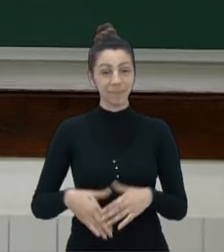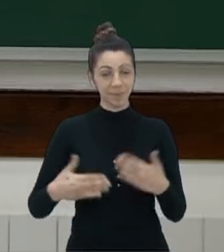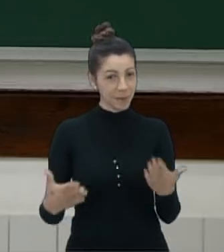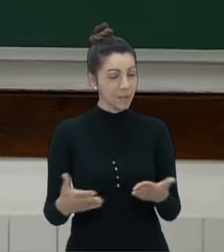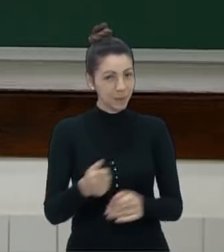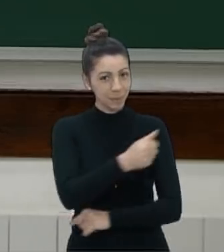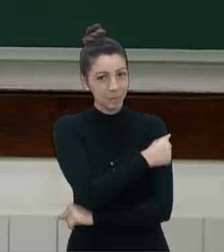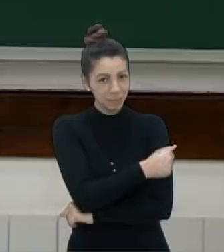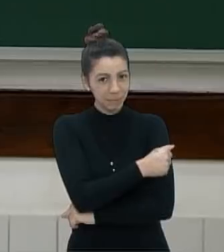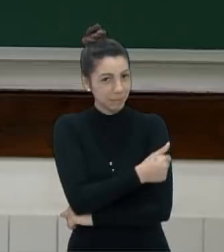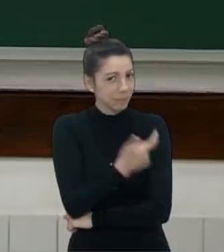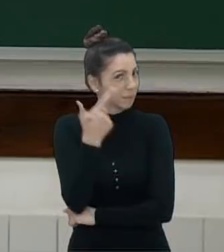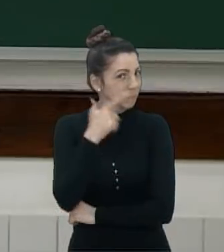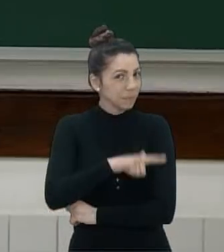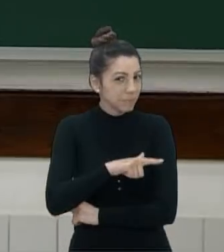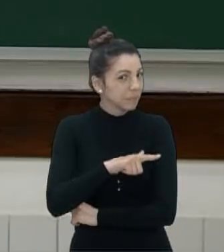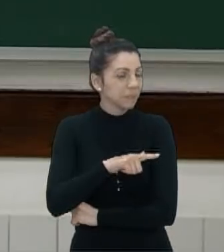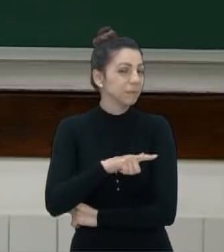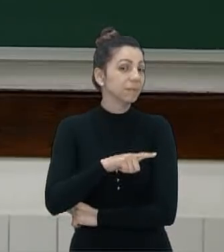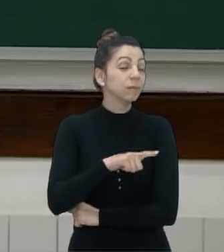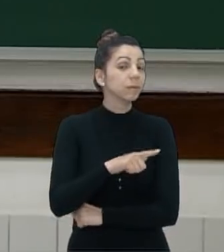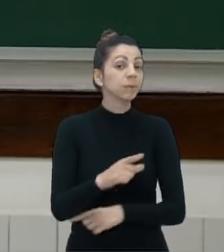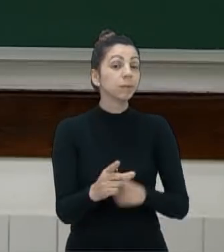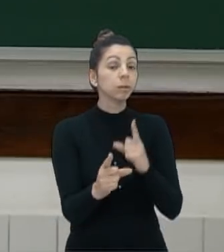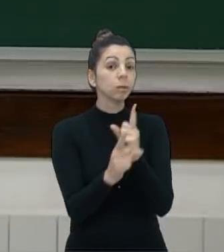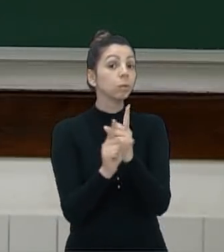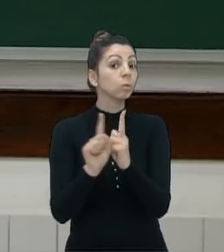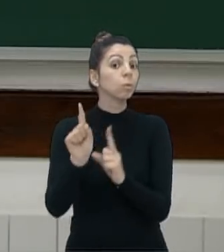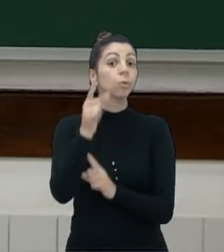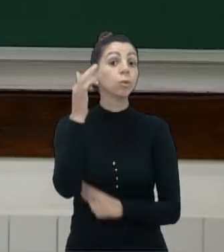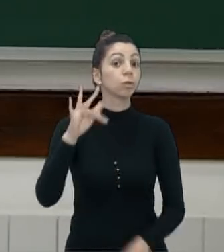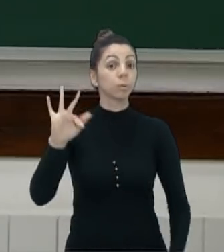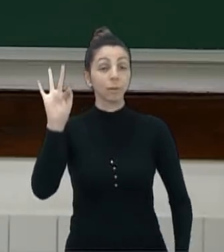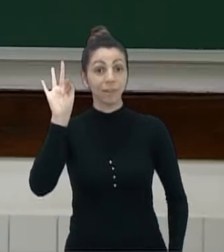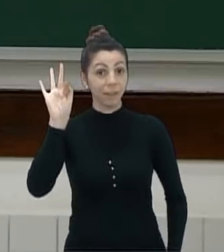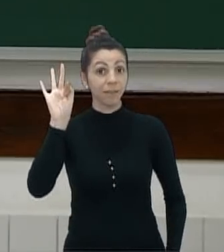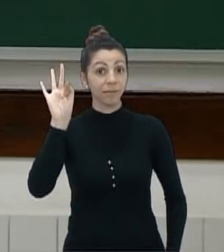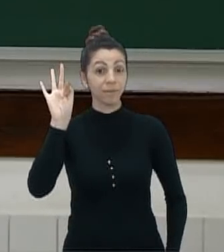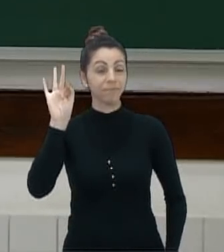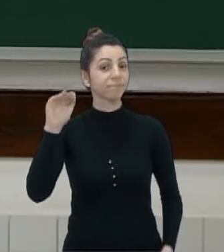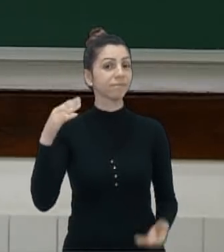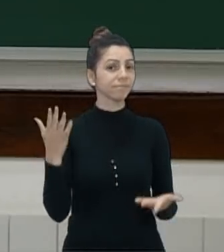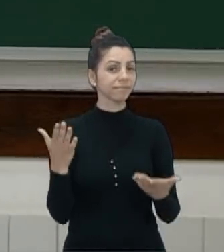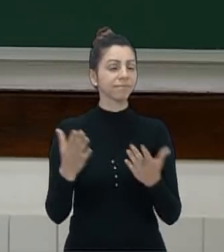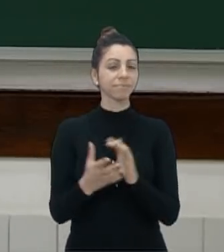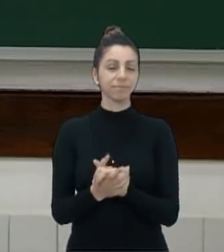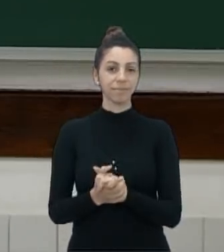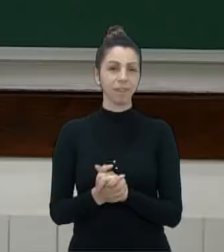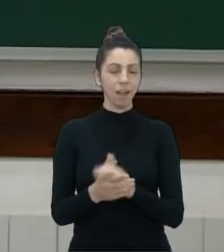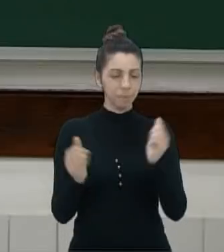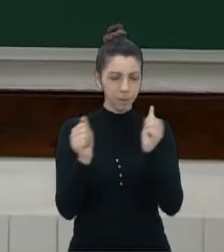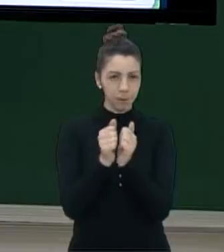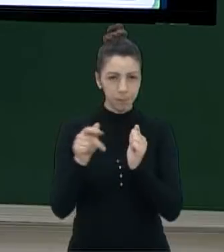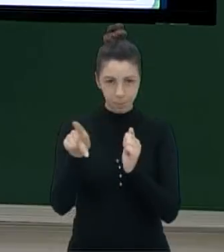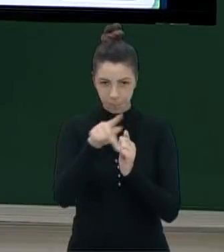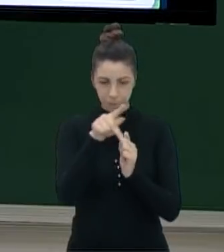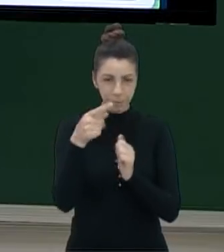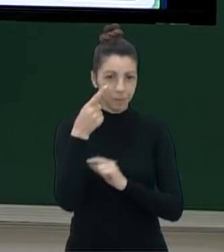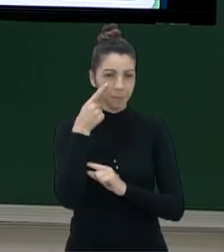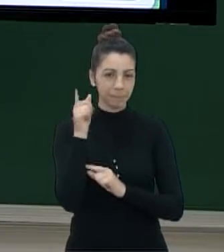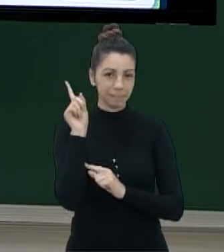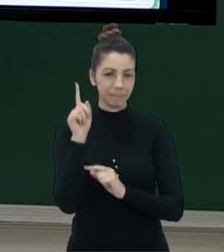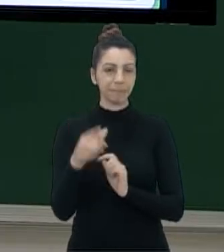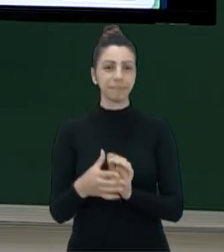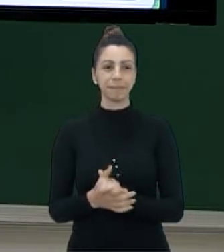Então, alunos, conseguiram identificar ali o último par ordenado que ficou ali no desafio? Vem com o professor aqui, vamos